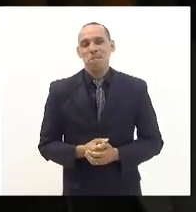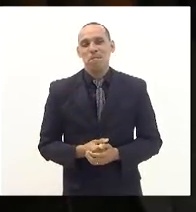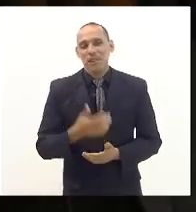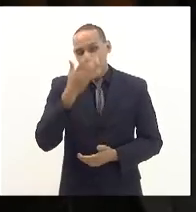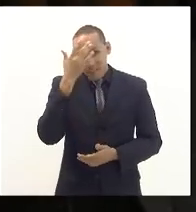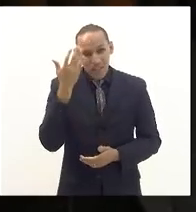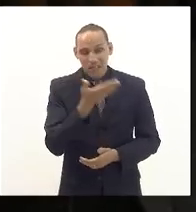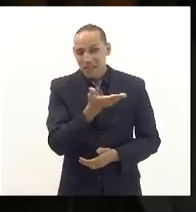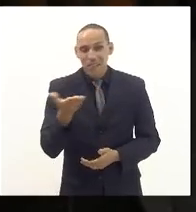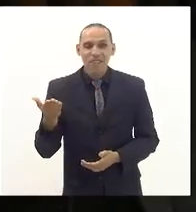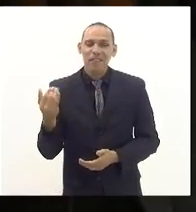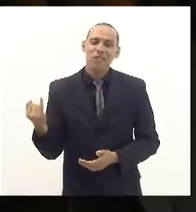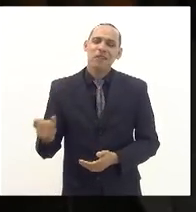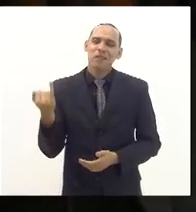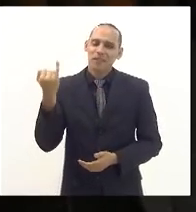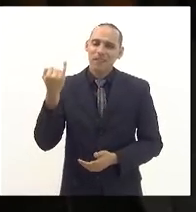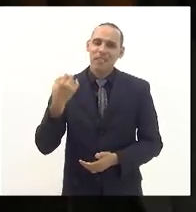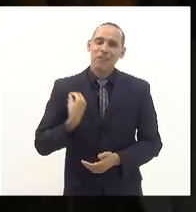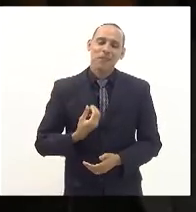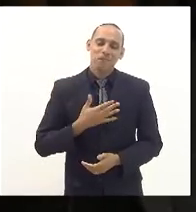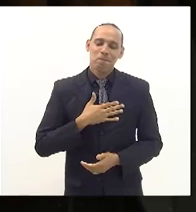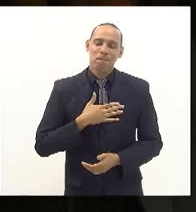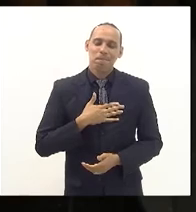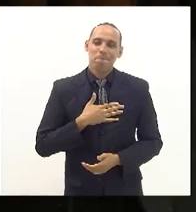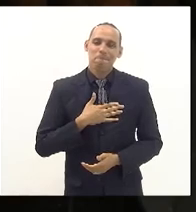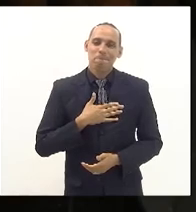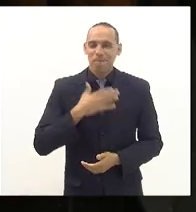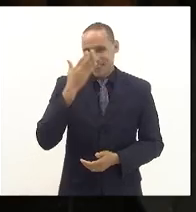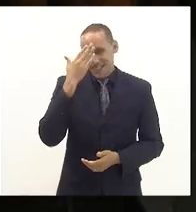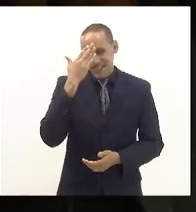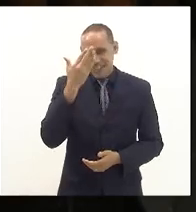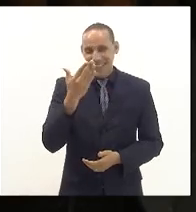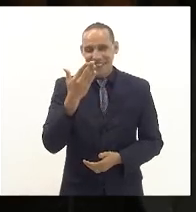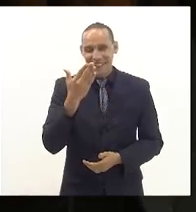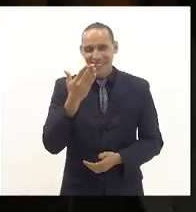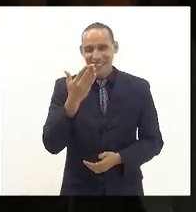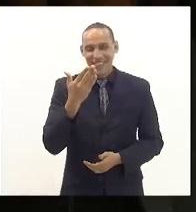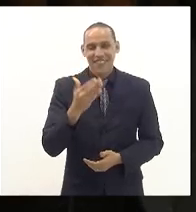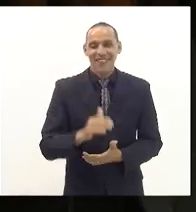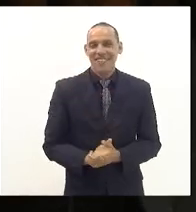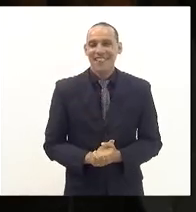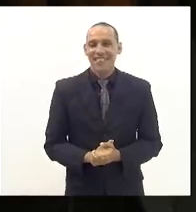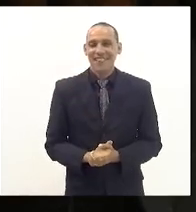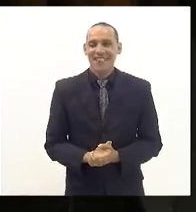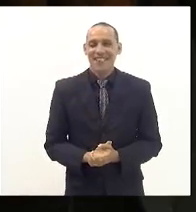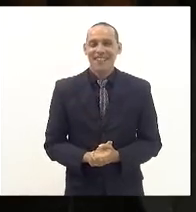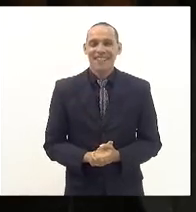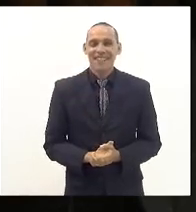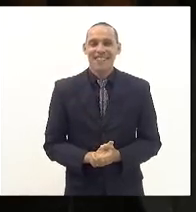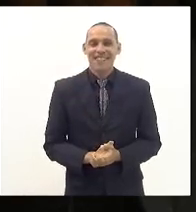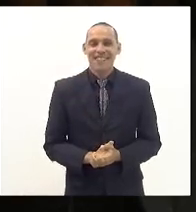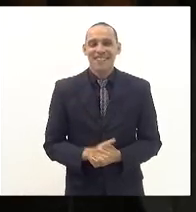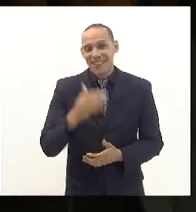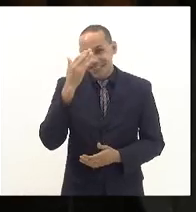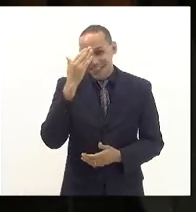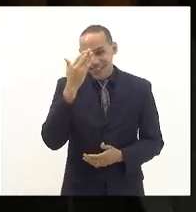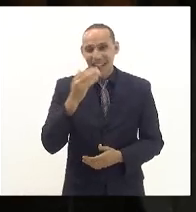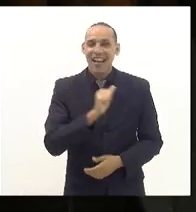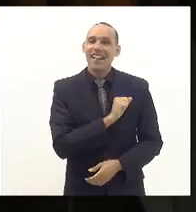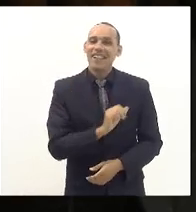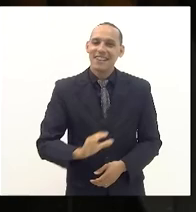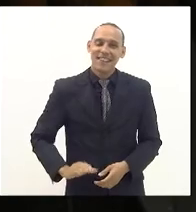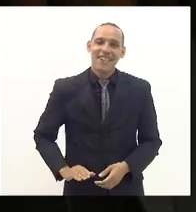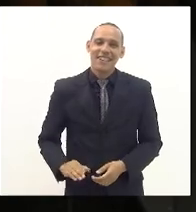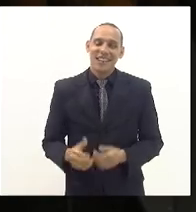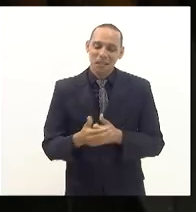são pessoas é importante da minha vida eu agradeço a todos eu vejo algo agradeço do Hotel 13